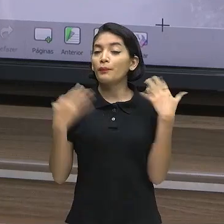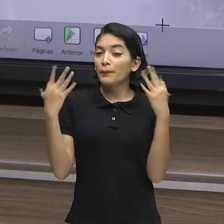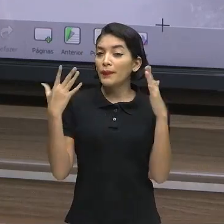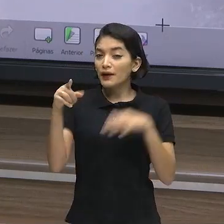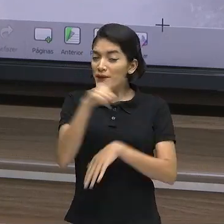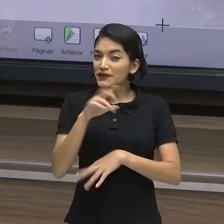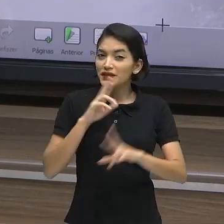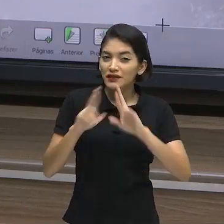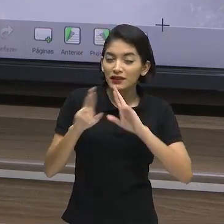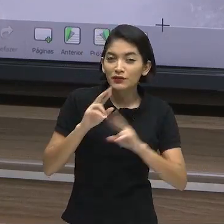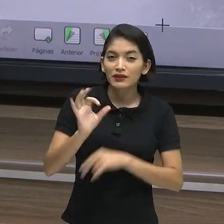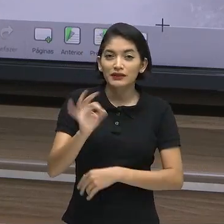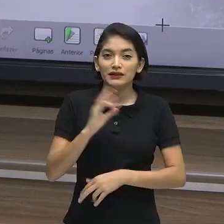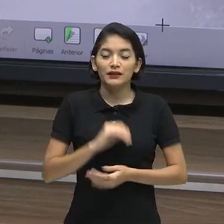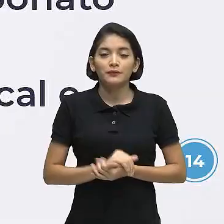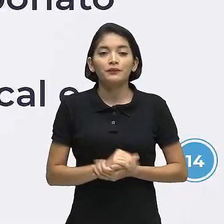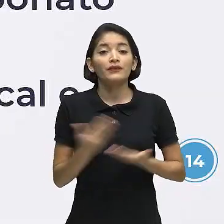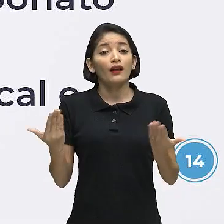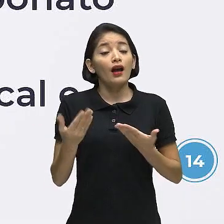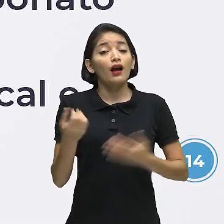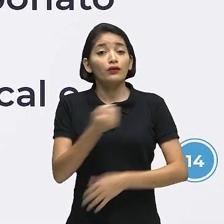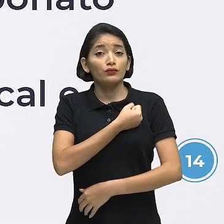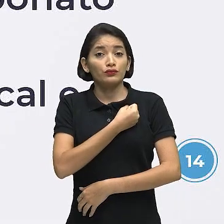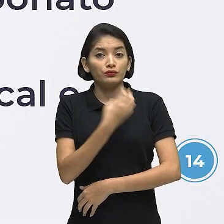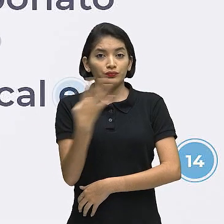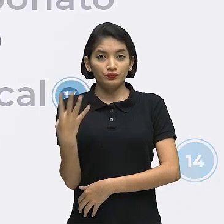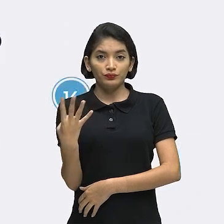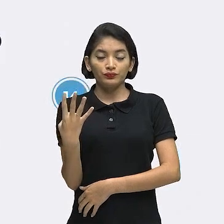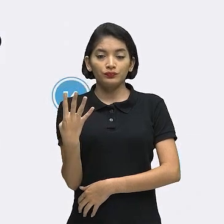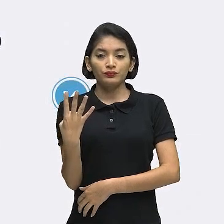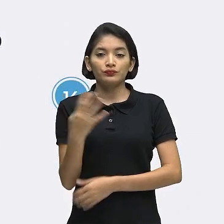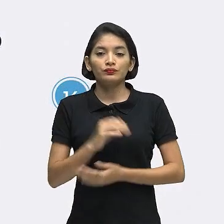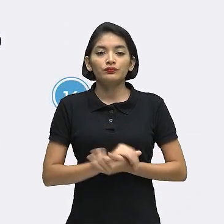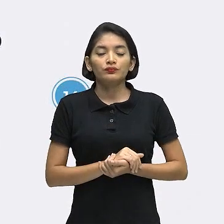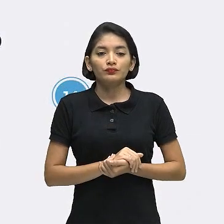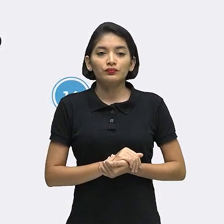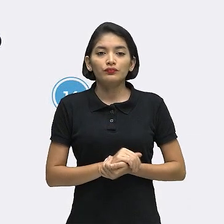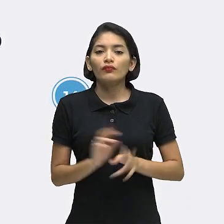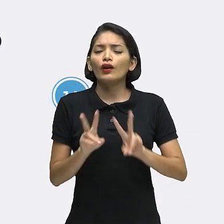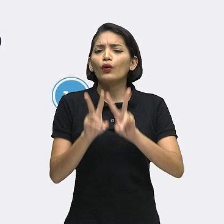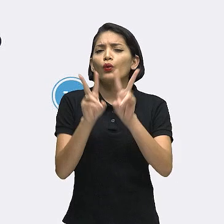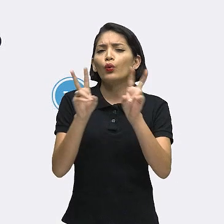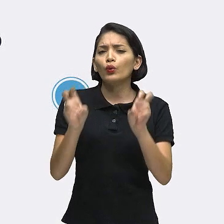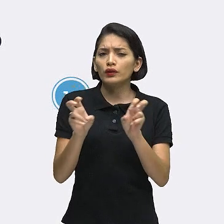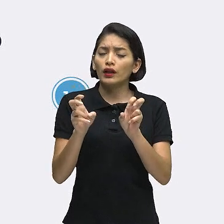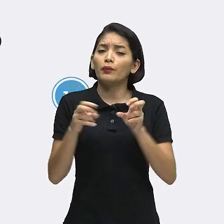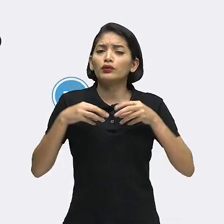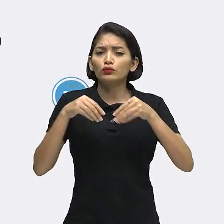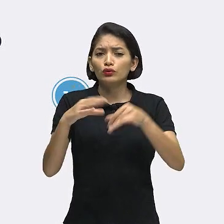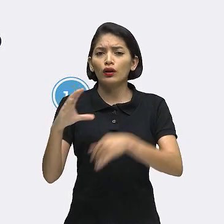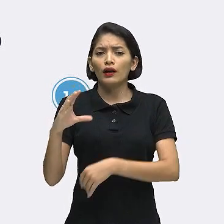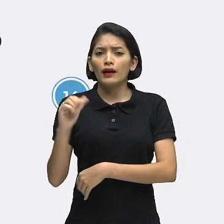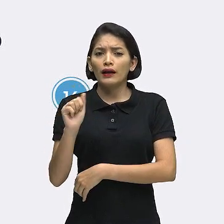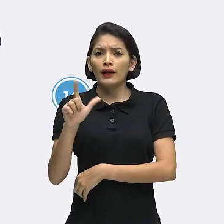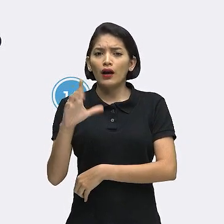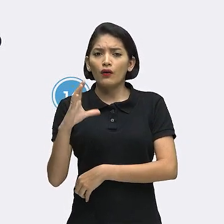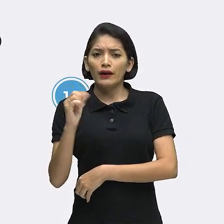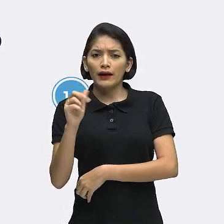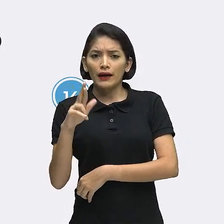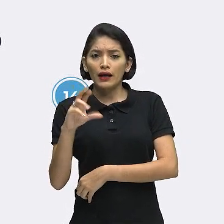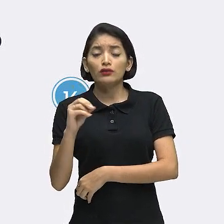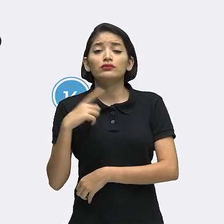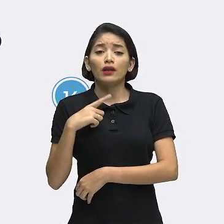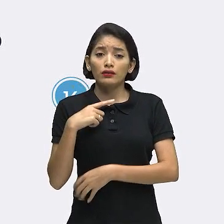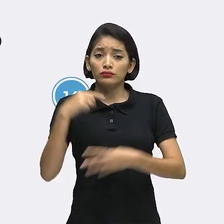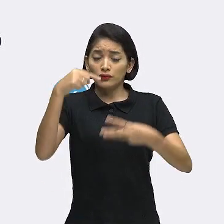acertou. Vamos agora para a questão 4. Sobre o solo calcário, analise os seguintes itens. A gente tem aí